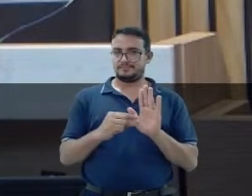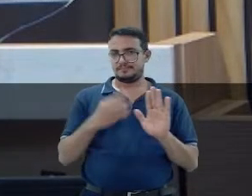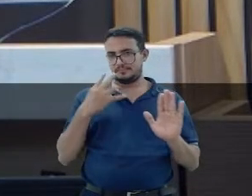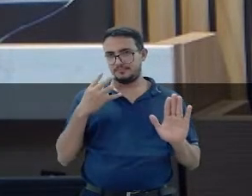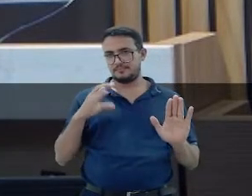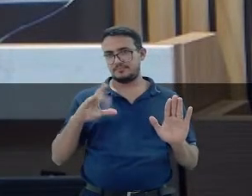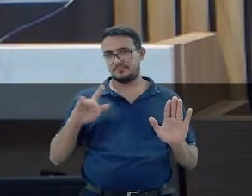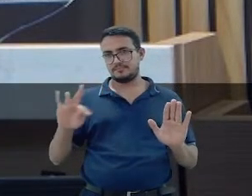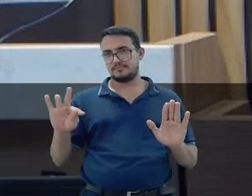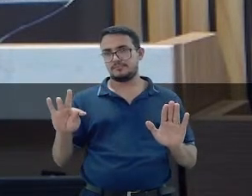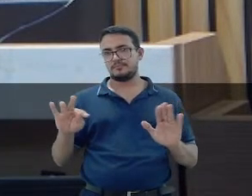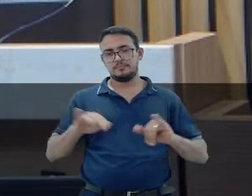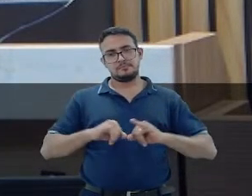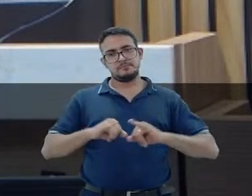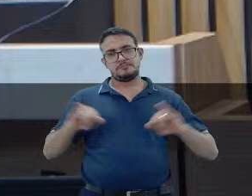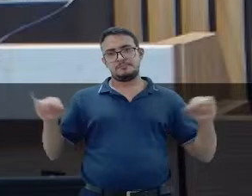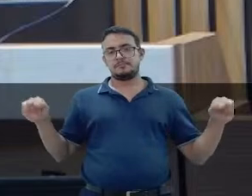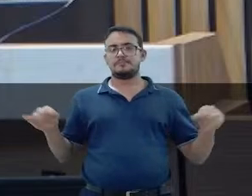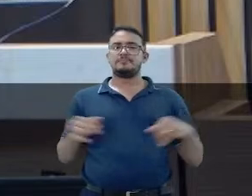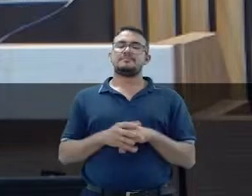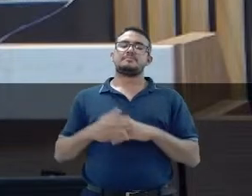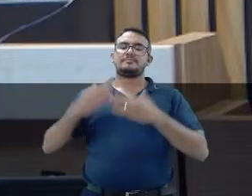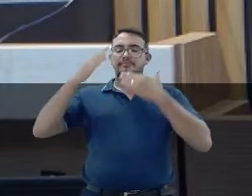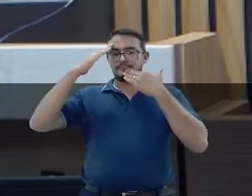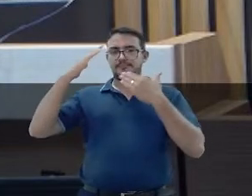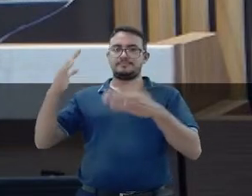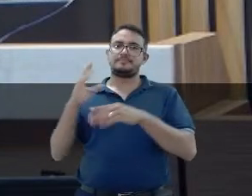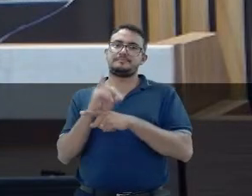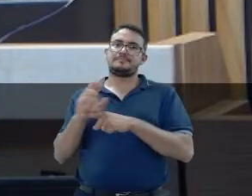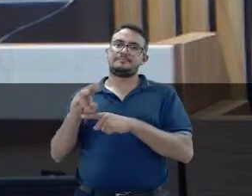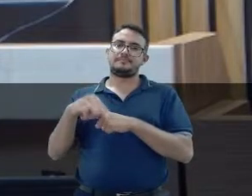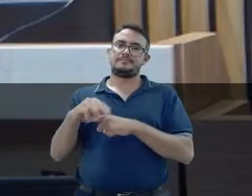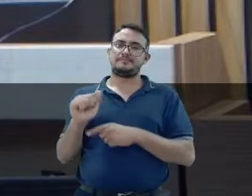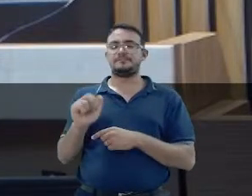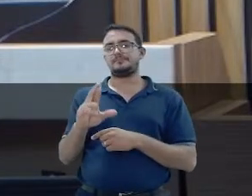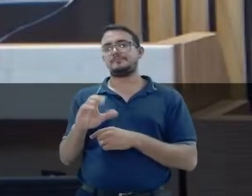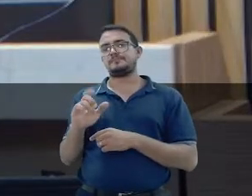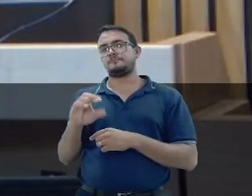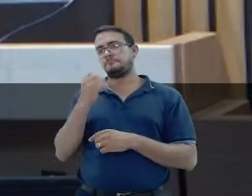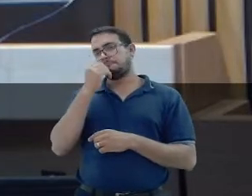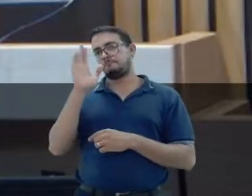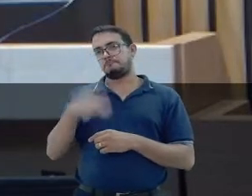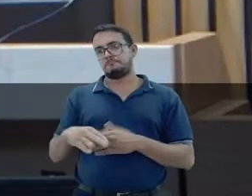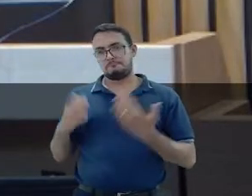CLT, fica assim proclamado. Obrigado, doutor Marcelo, boa tarde para o senhor.